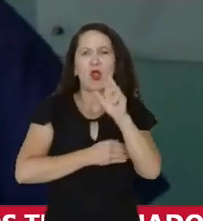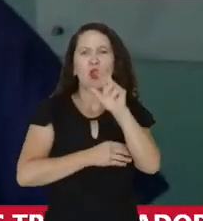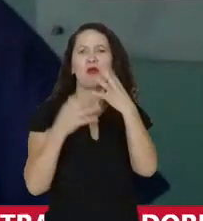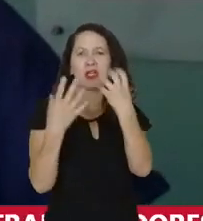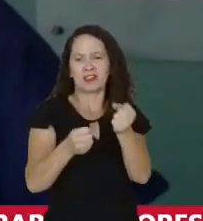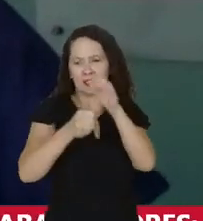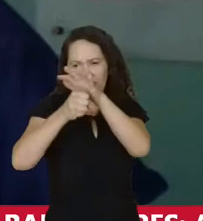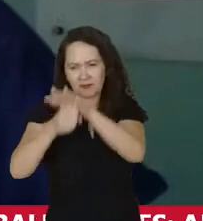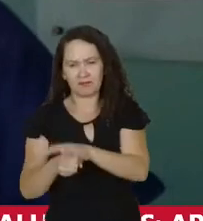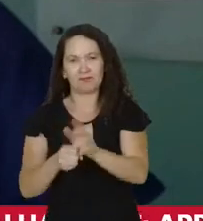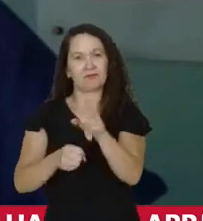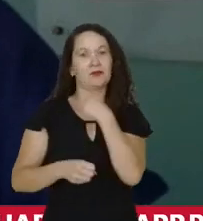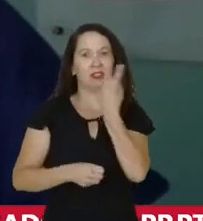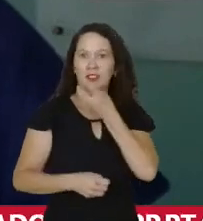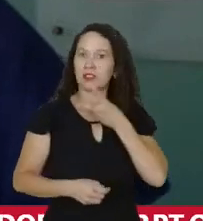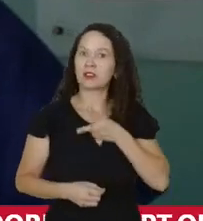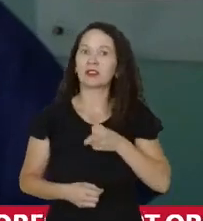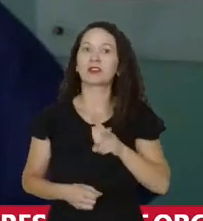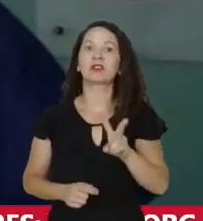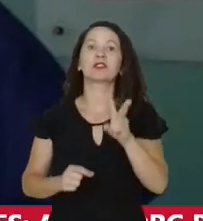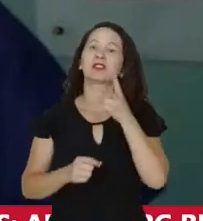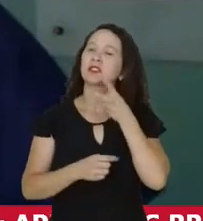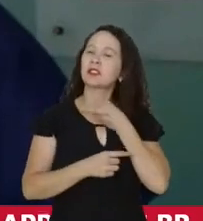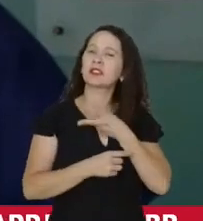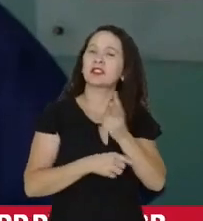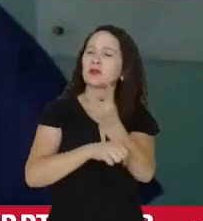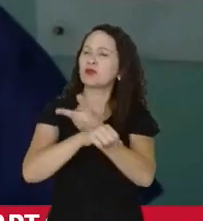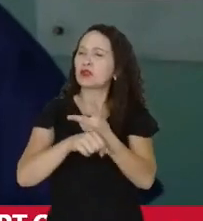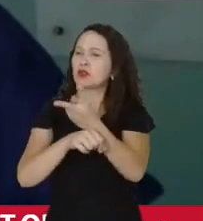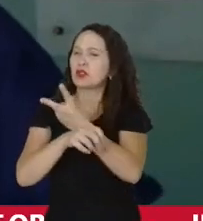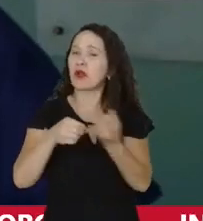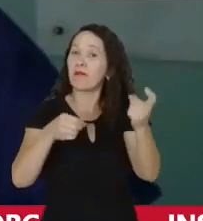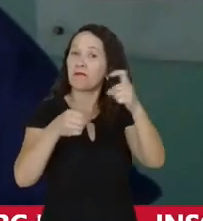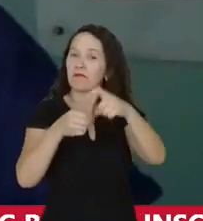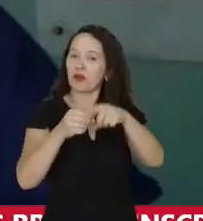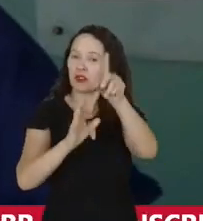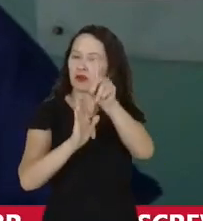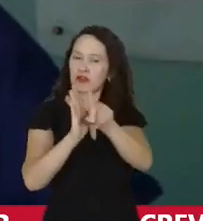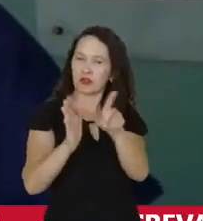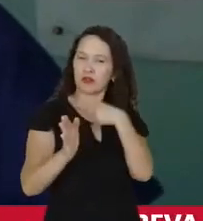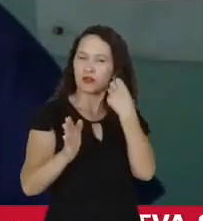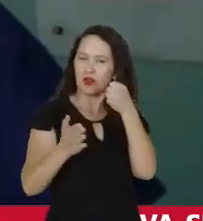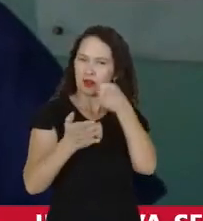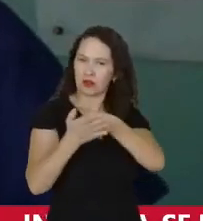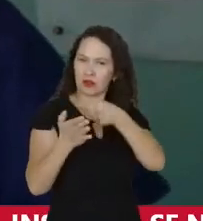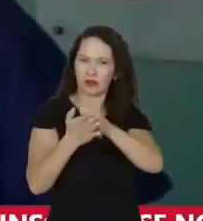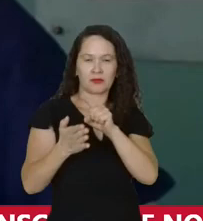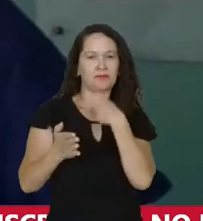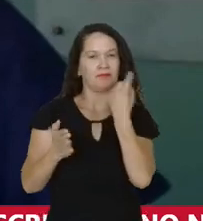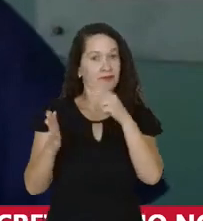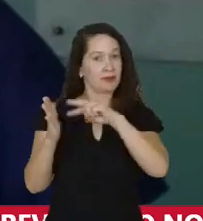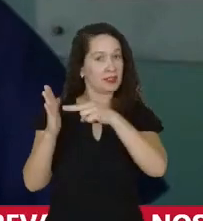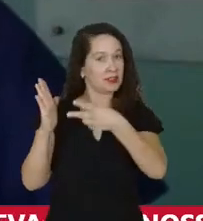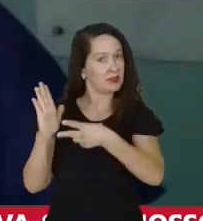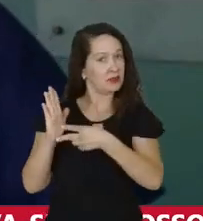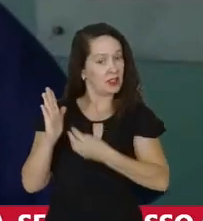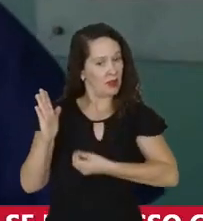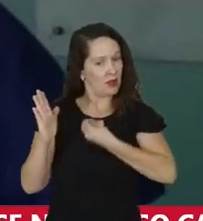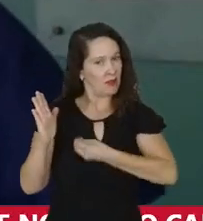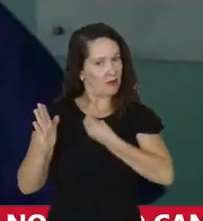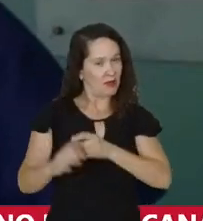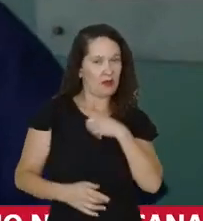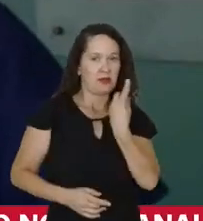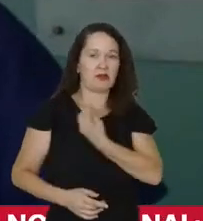opressão e a gente está sempre buscando recuperar o que é a nossa luta, o que são as resistências